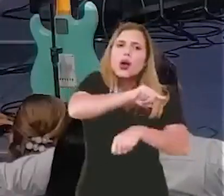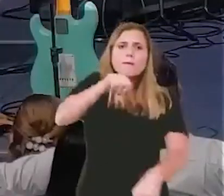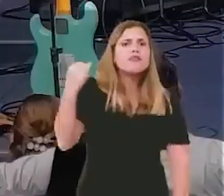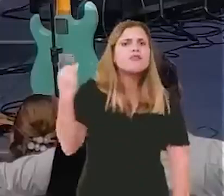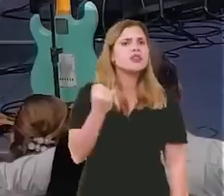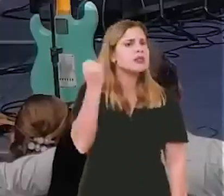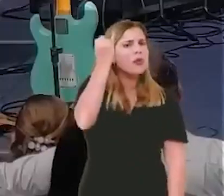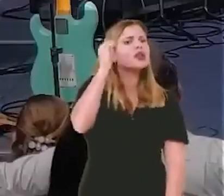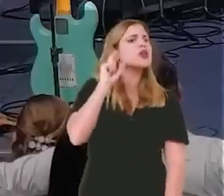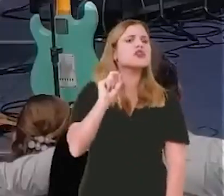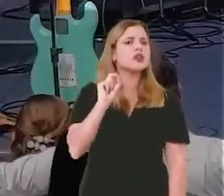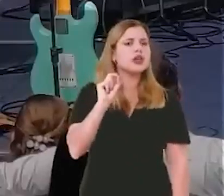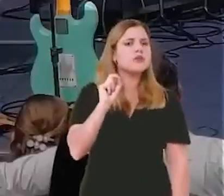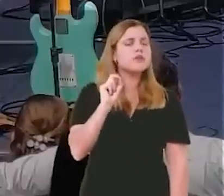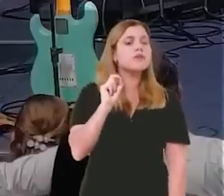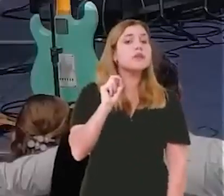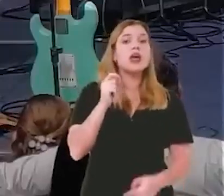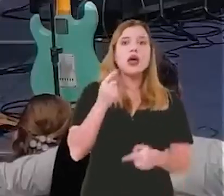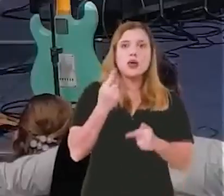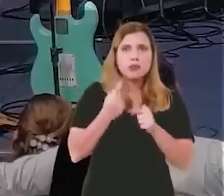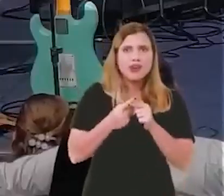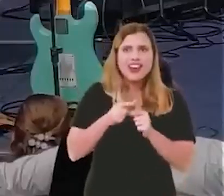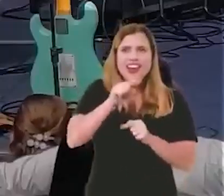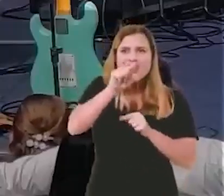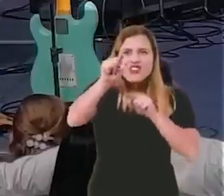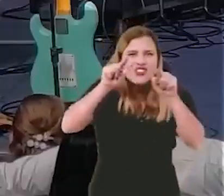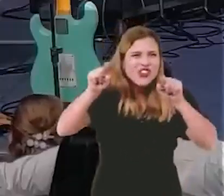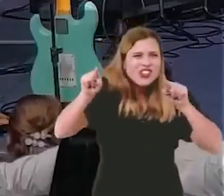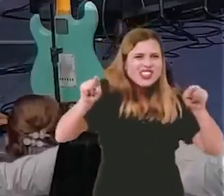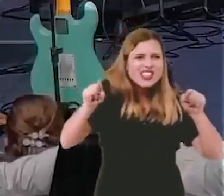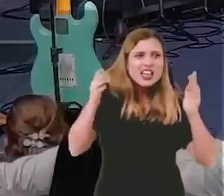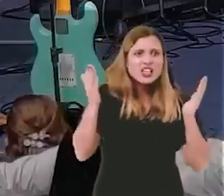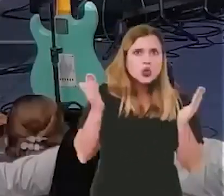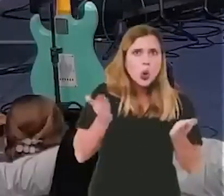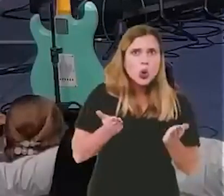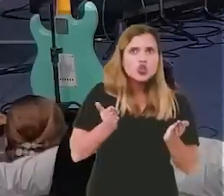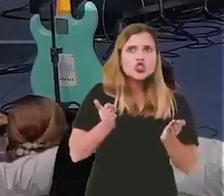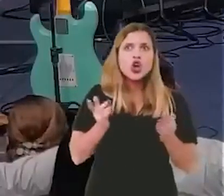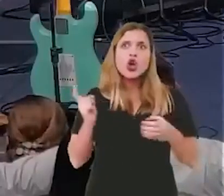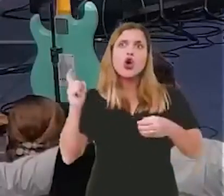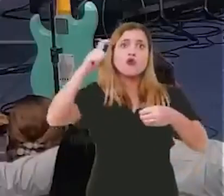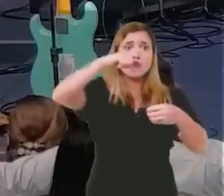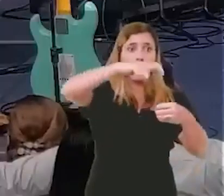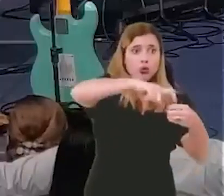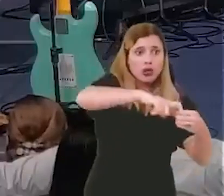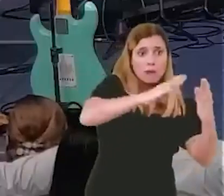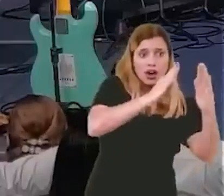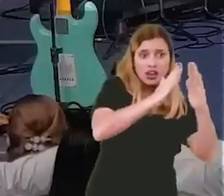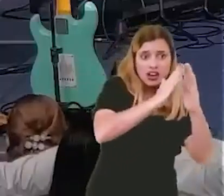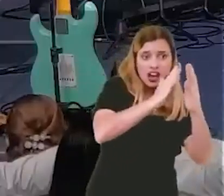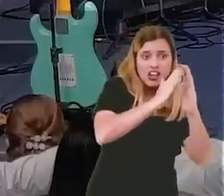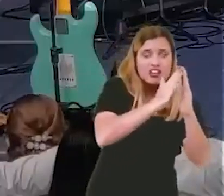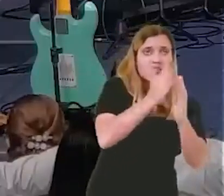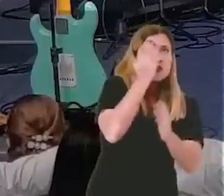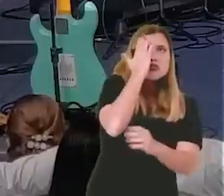Primeiro, ninguém aqui pode sair daqui neutro em relação a Jesus.